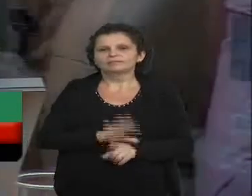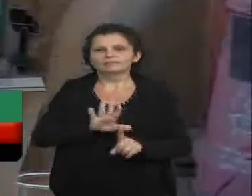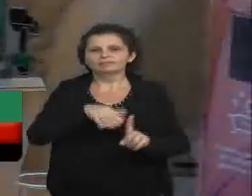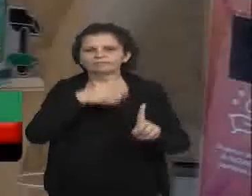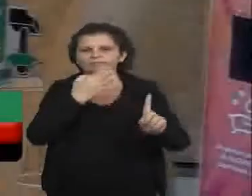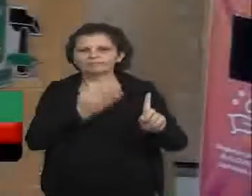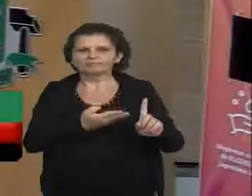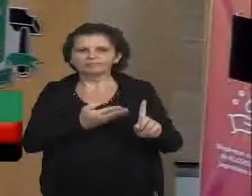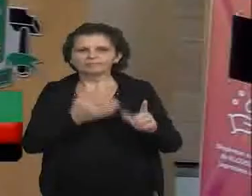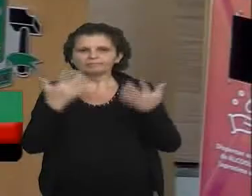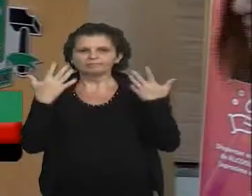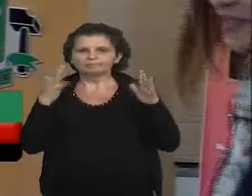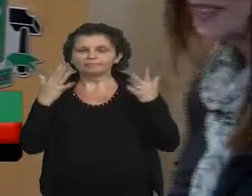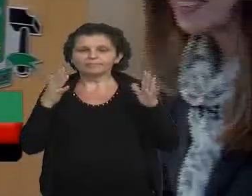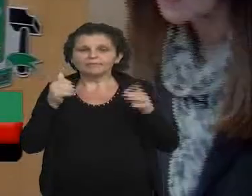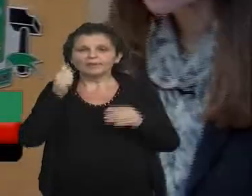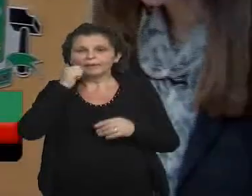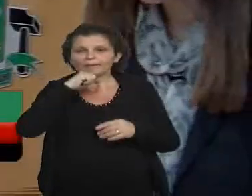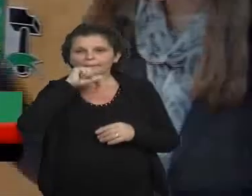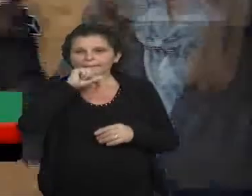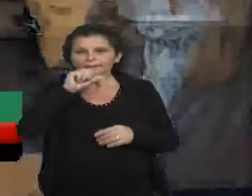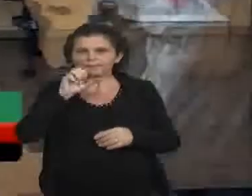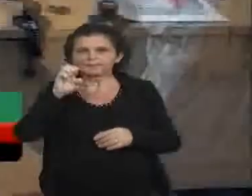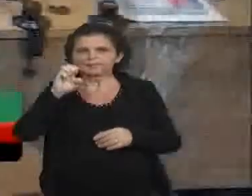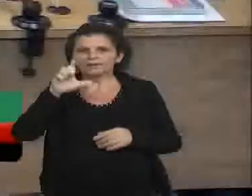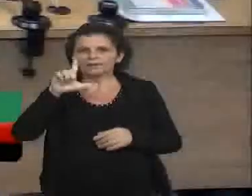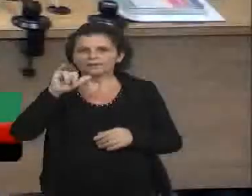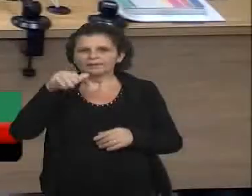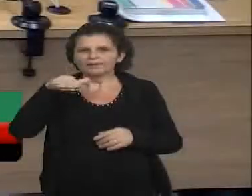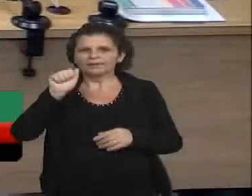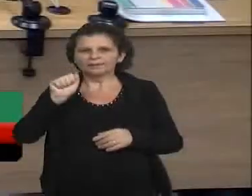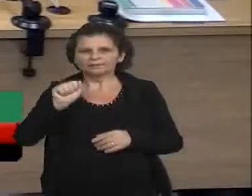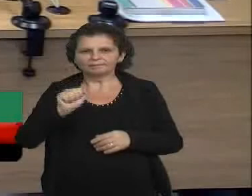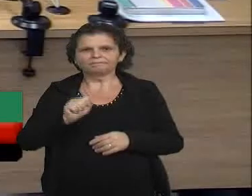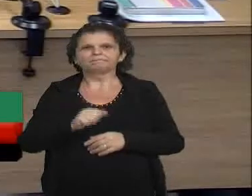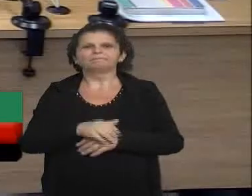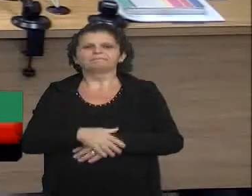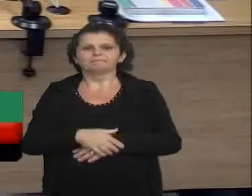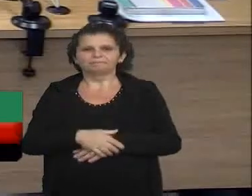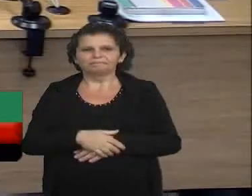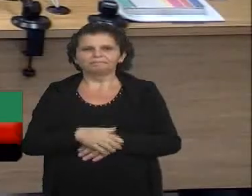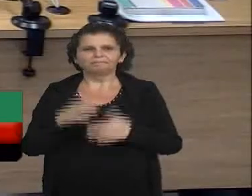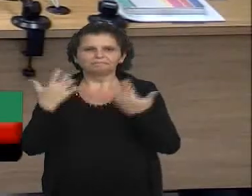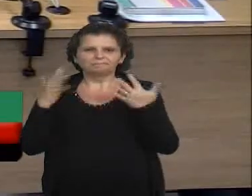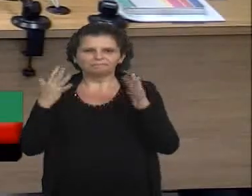homenageando. Uma salva de palmas, é a mãe da Eliana, que está sendo homenageada.